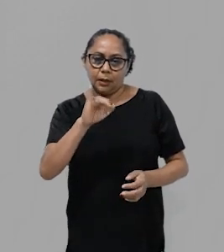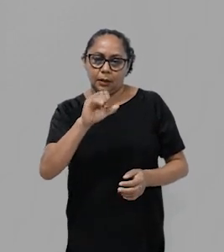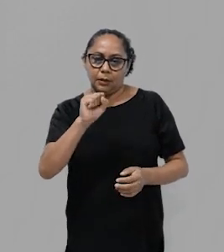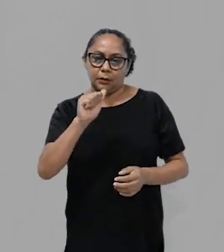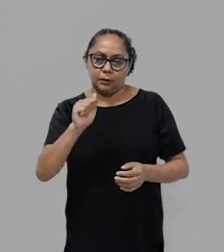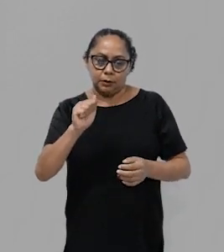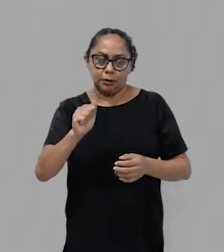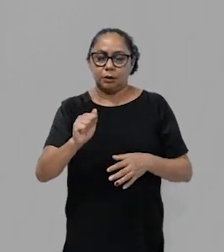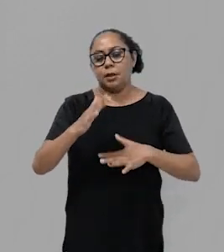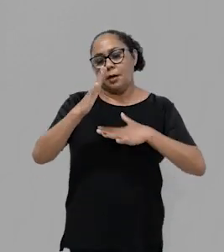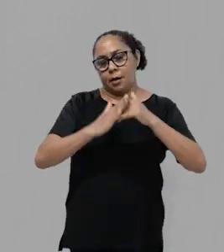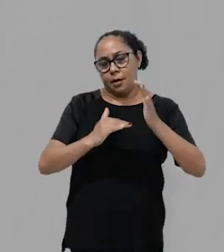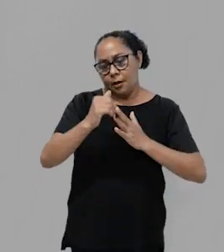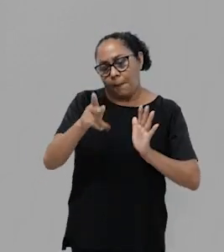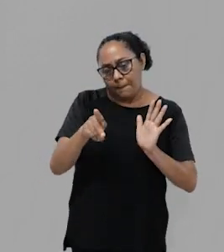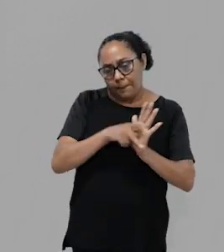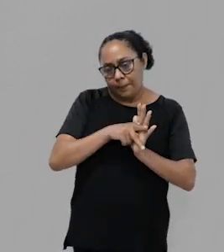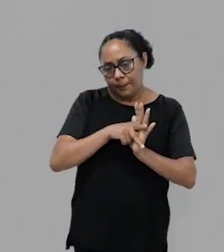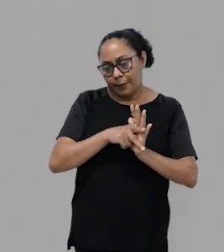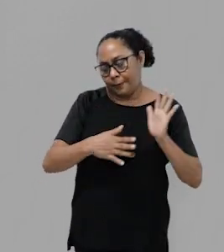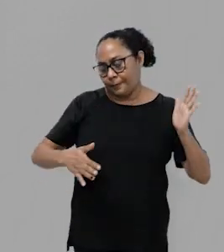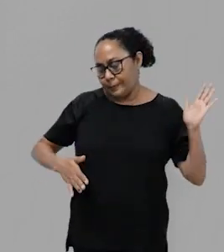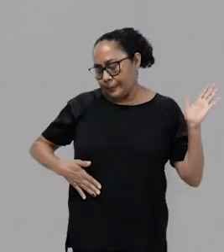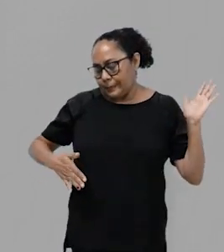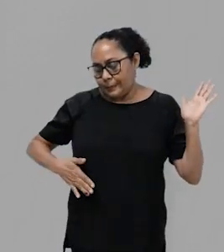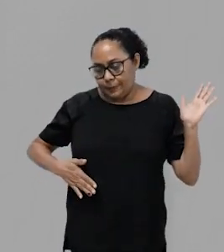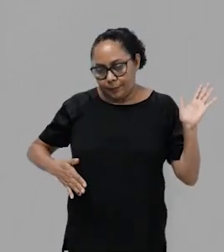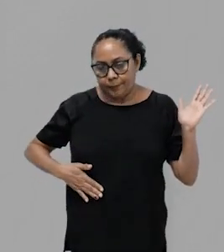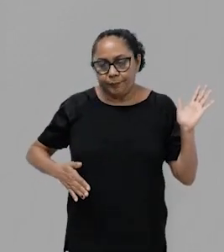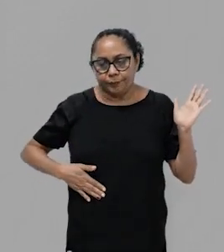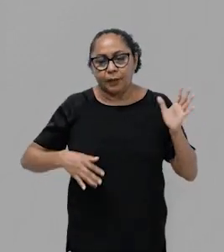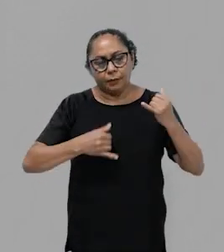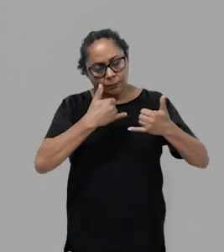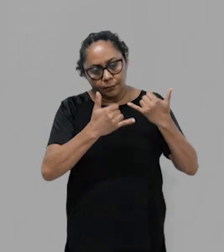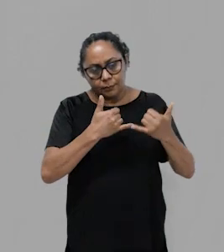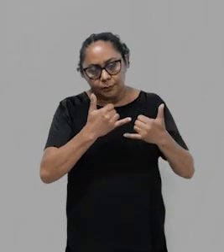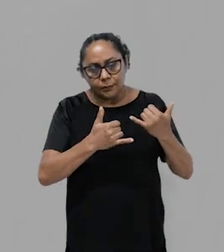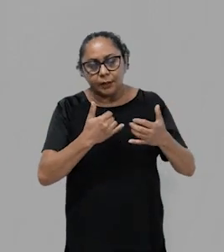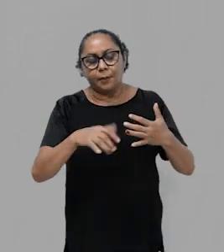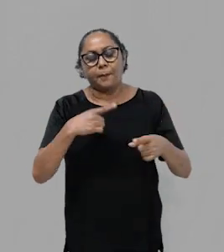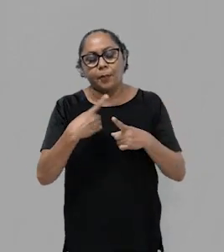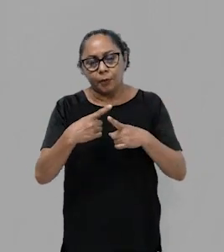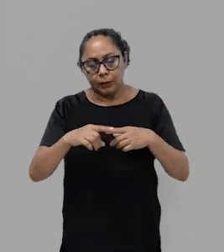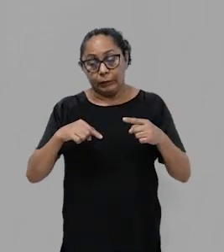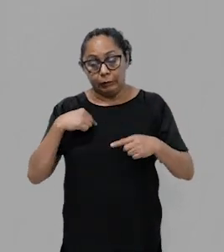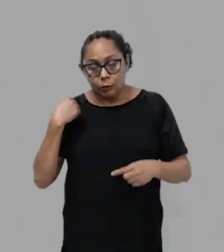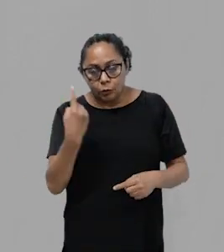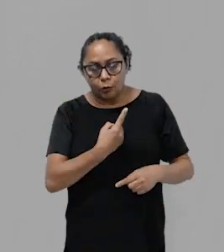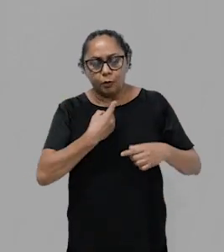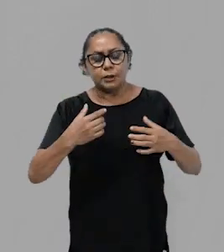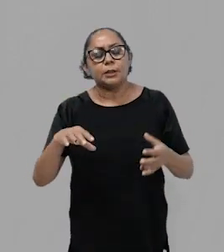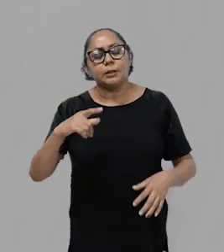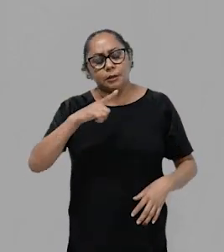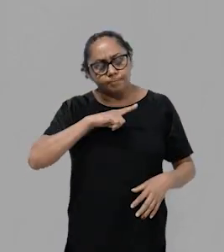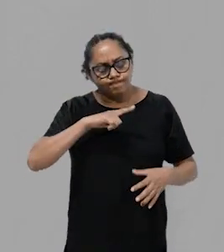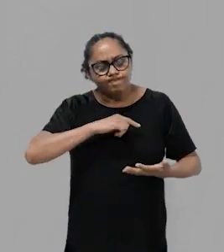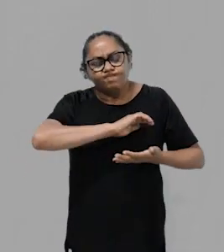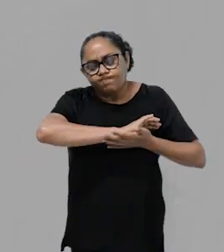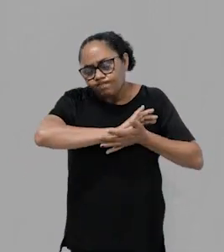isso no século XIX, não, eu estou falando do século XXI, estou sendo irônico para vocês entenderem que ainda sofremos preconceito. Pai e mãe